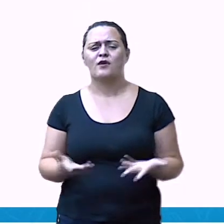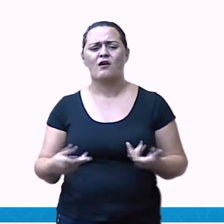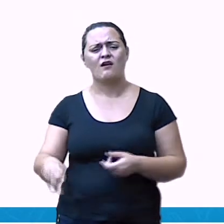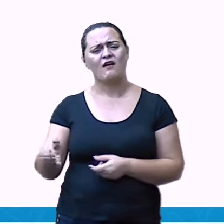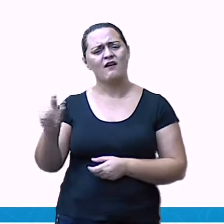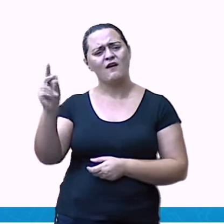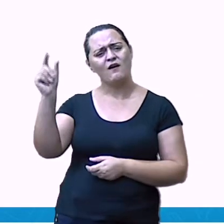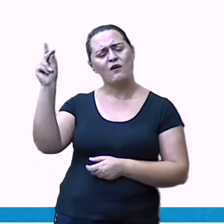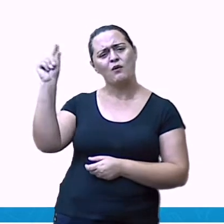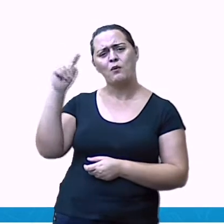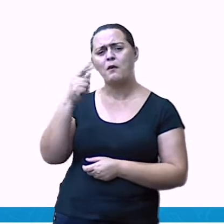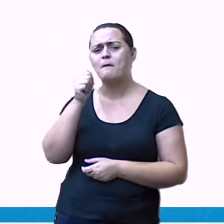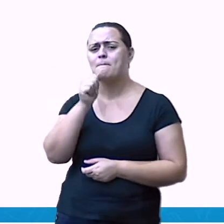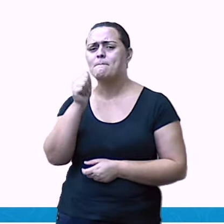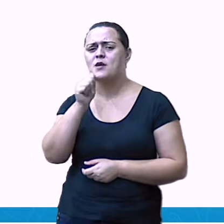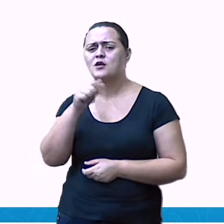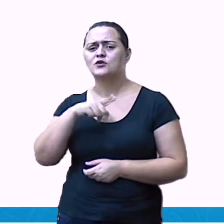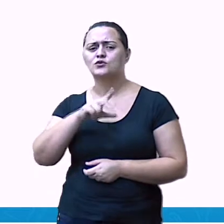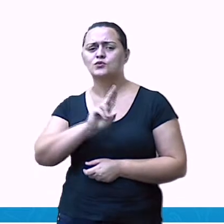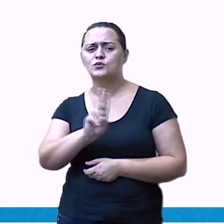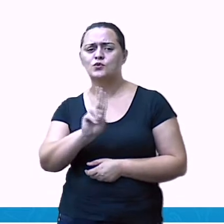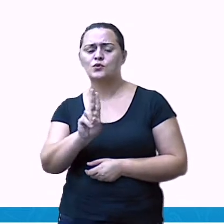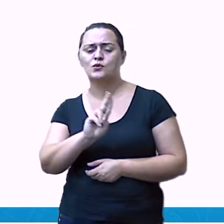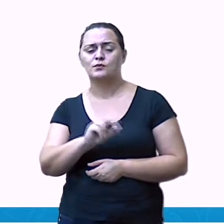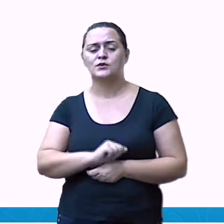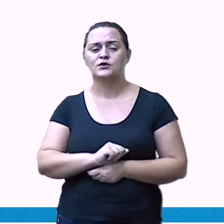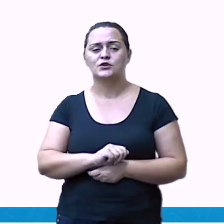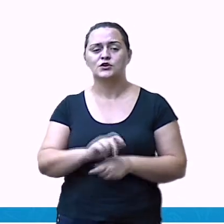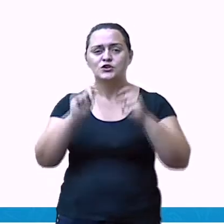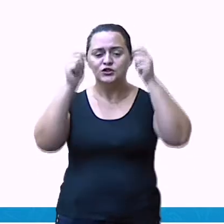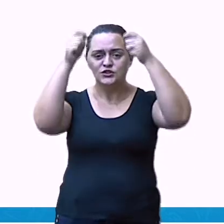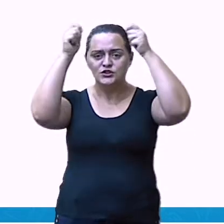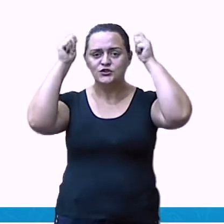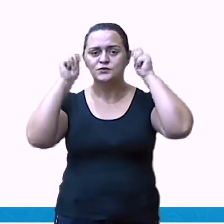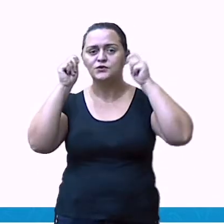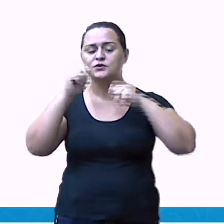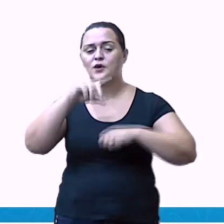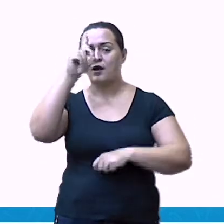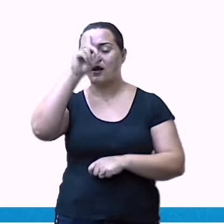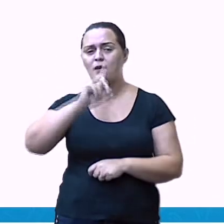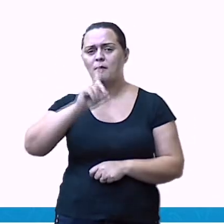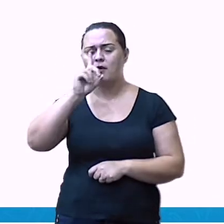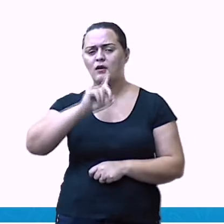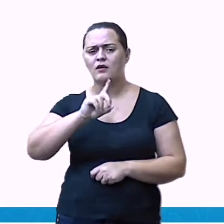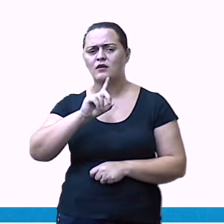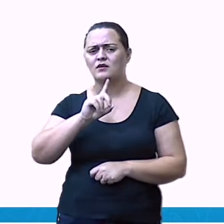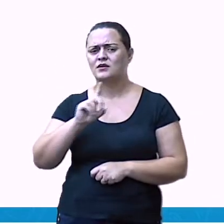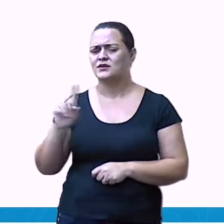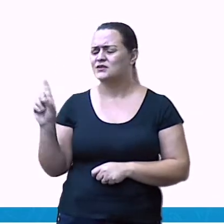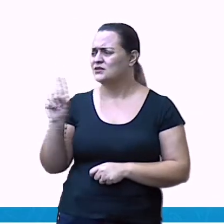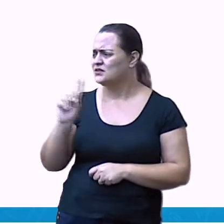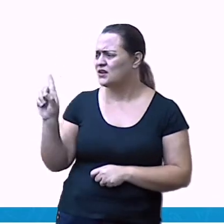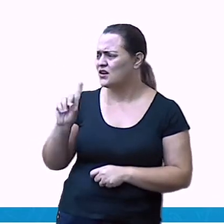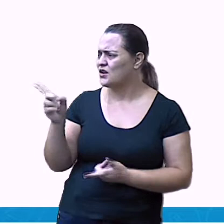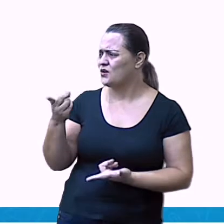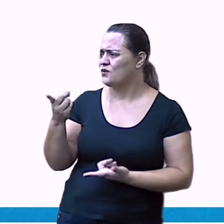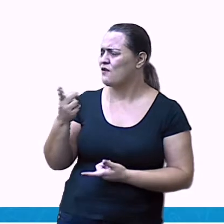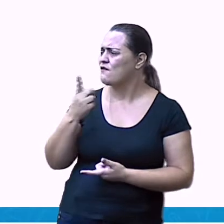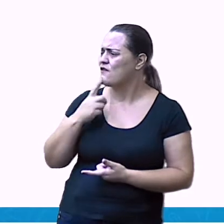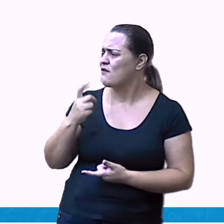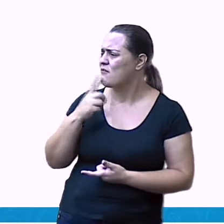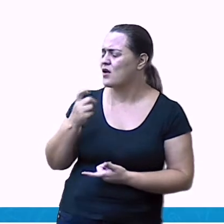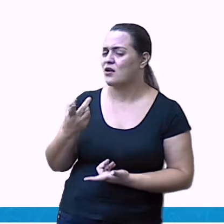uma vez uma menina que se chamava Chapeuzinho Amarelo. Não,